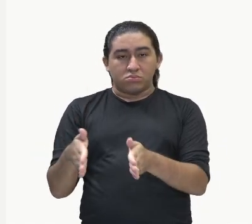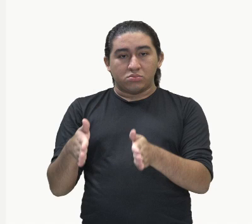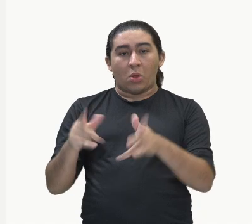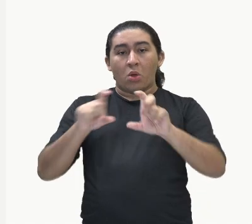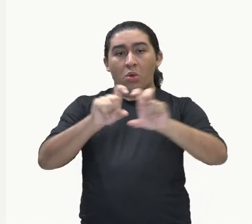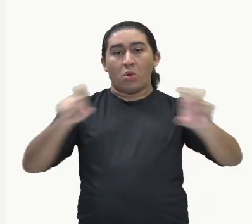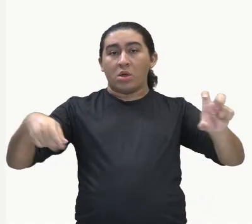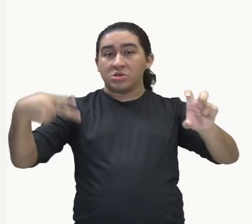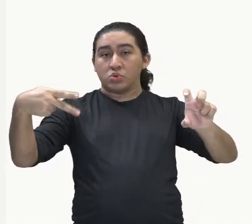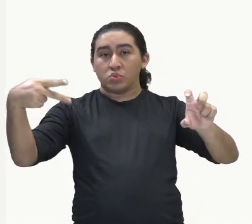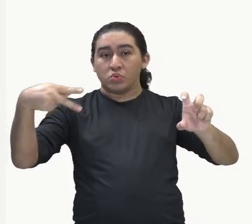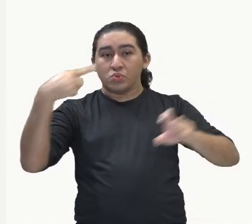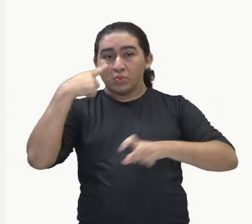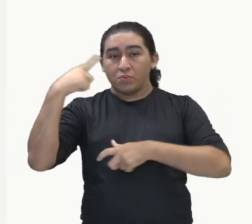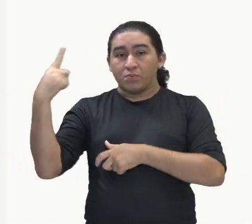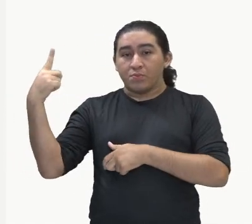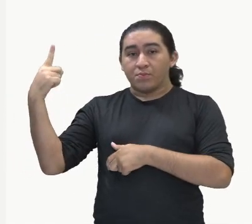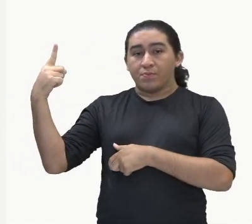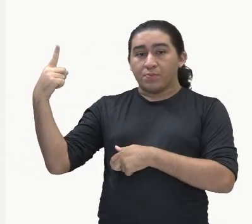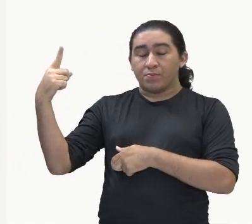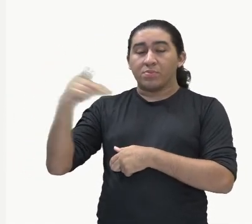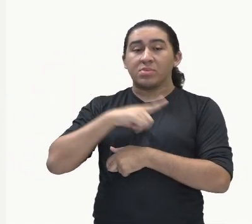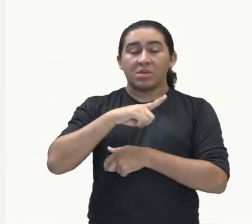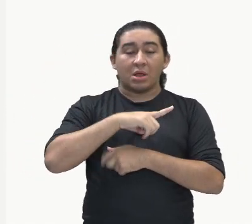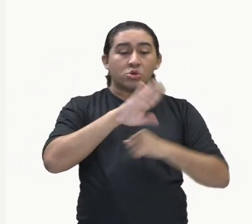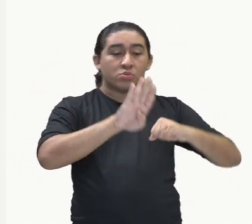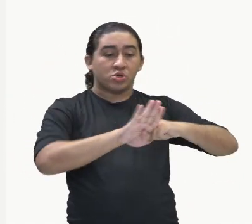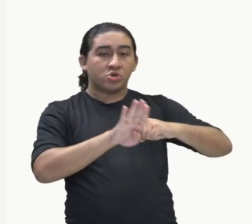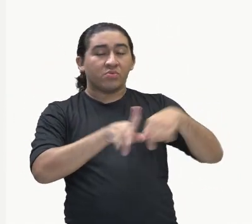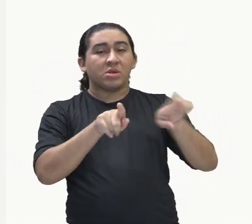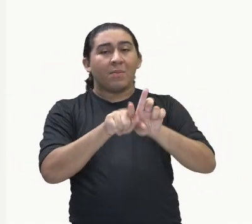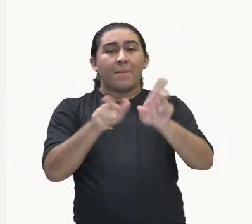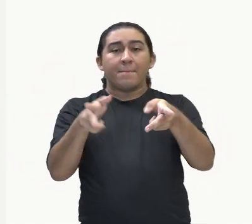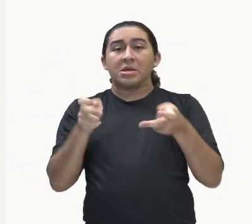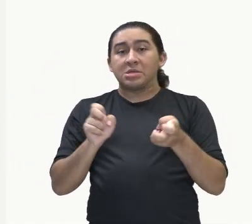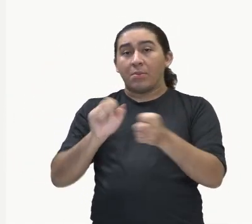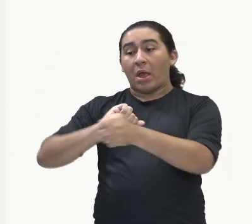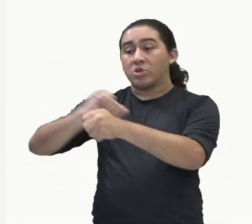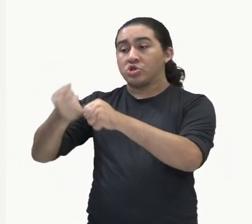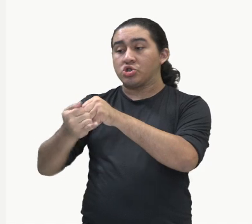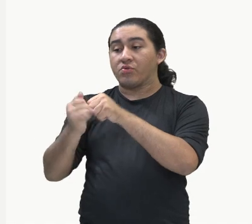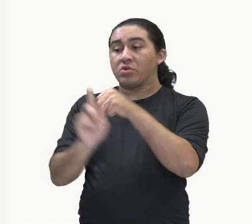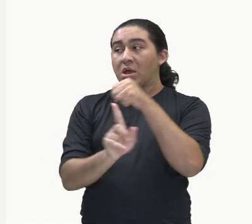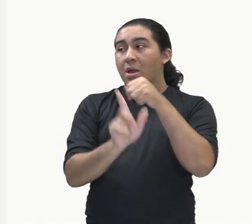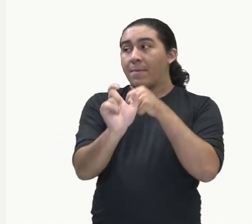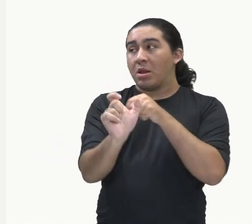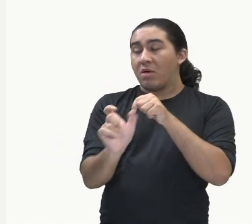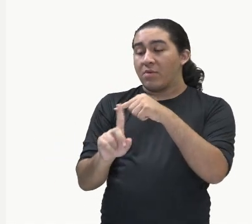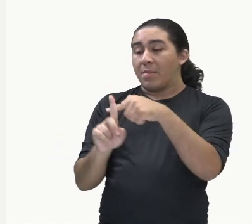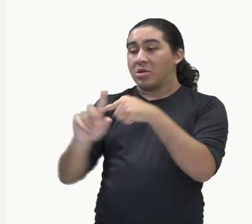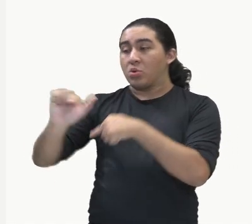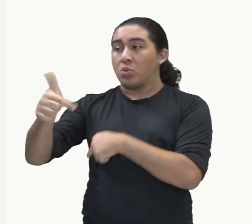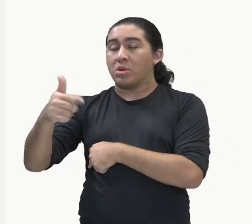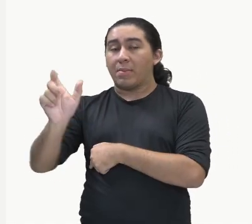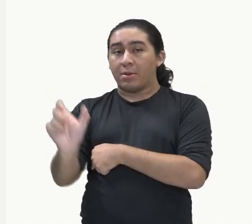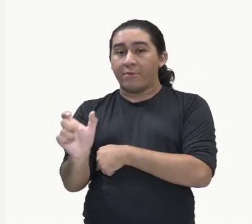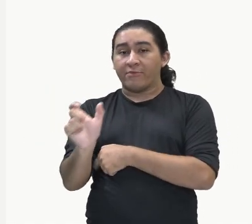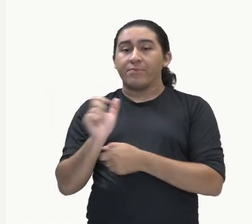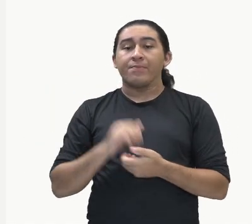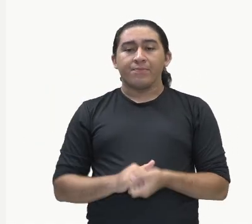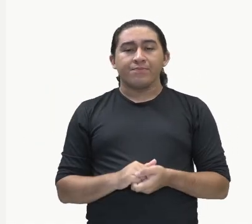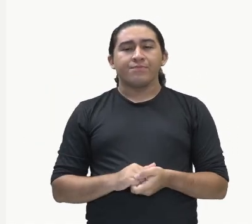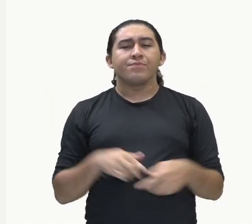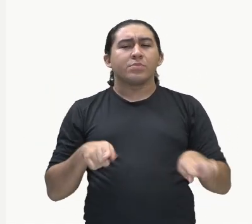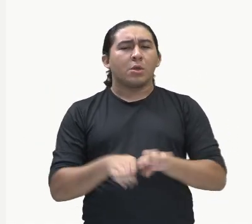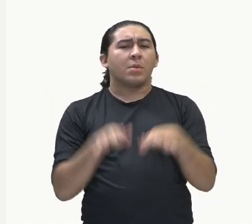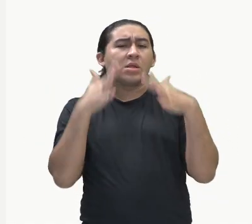Então tem o substantivo, e aqui repara que eu tenho mais de uma palavrinha, tá? Nessa função de adjetivo, tá certo? E repara que ele está